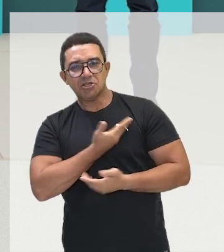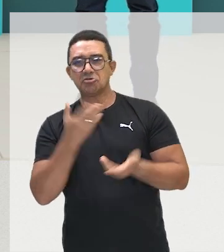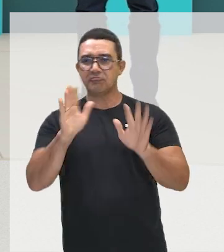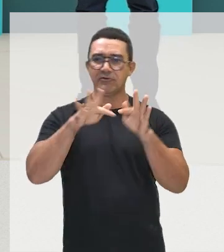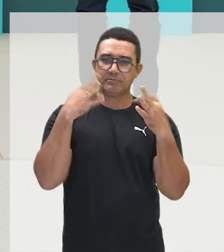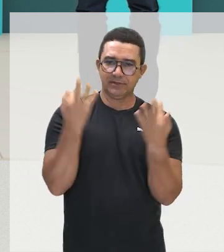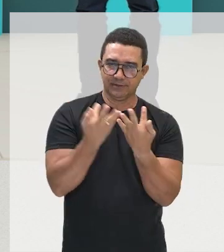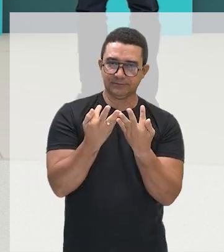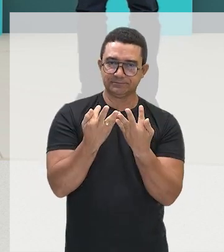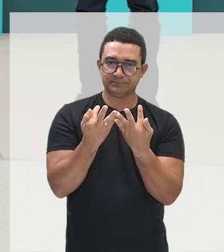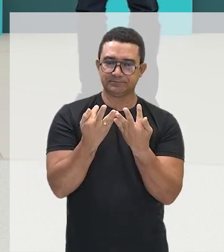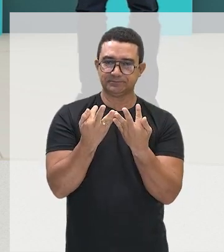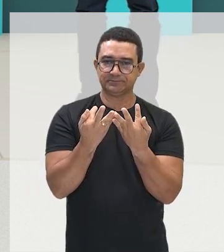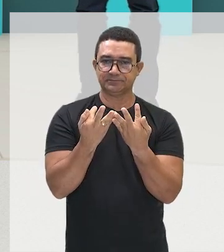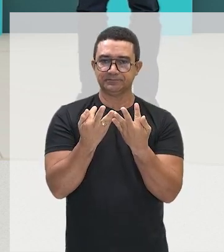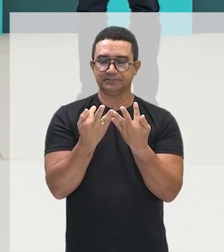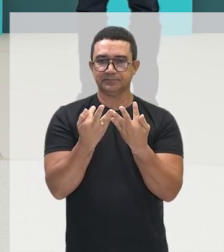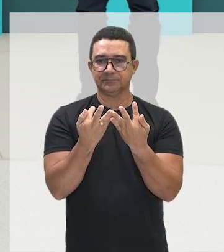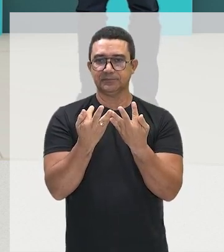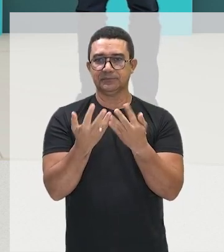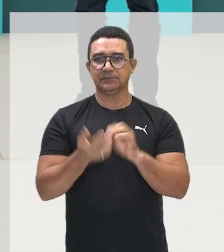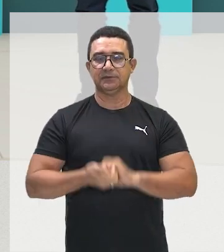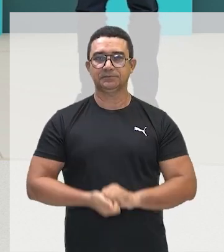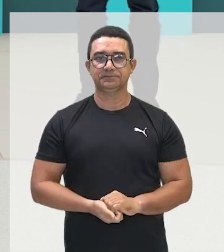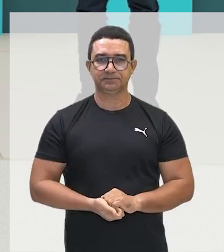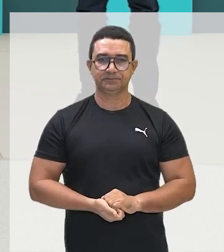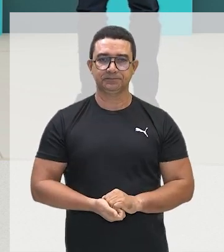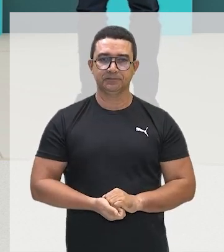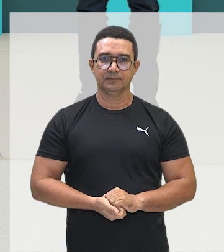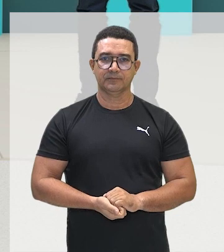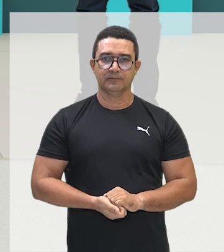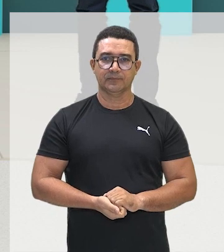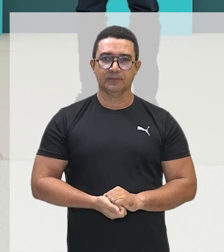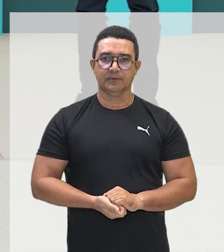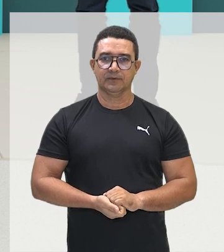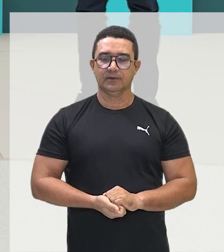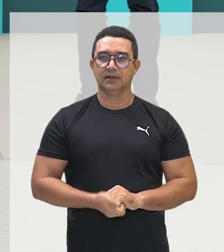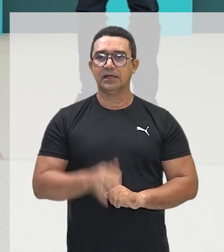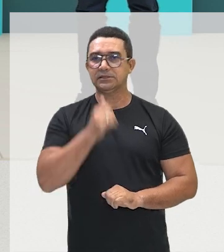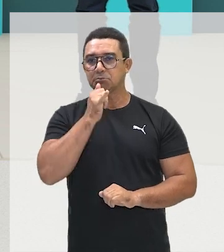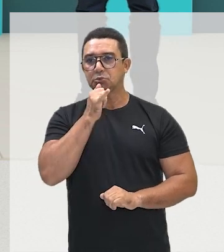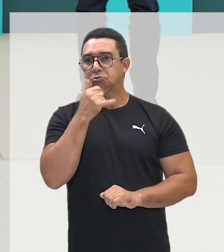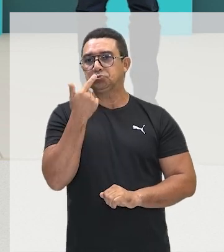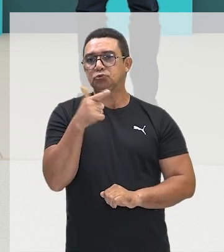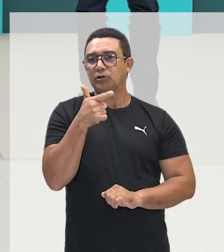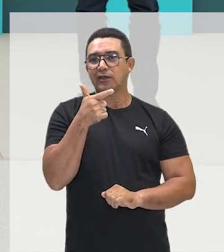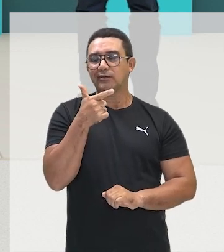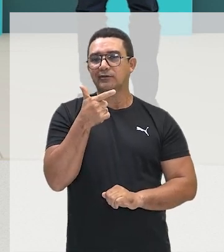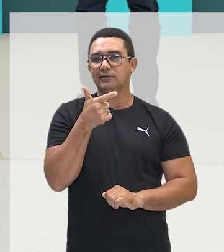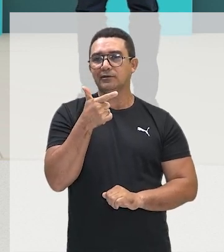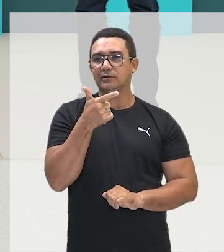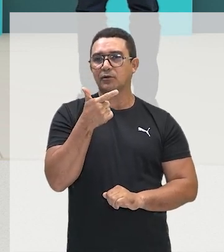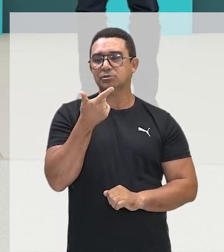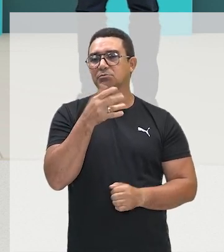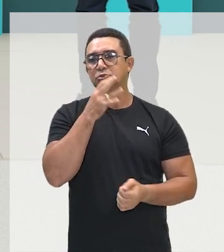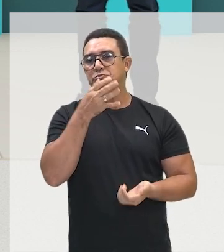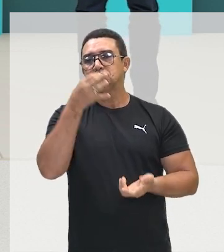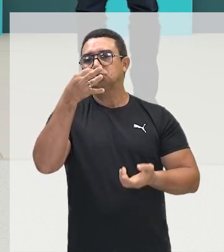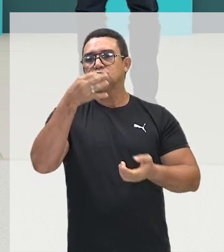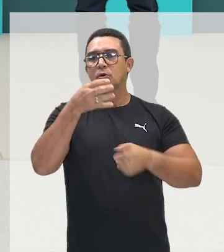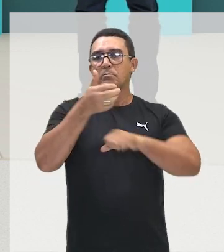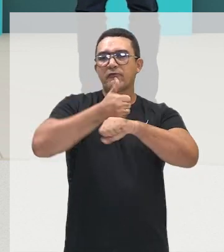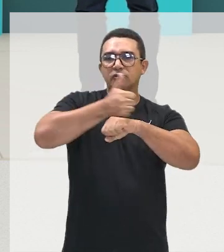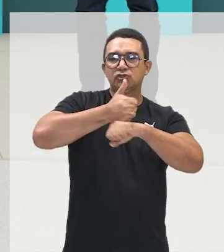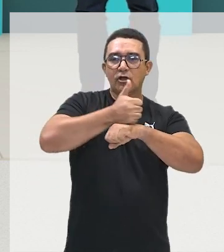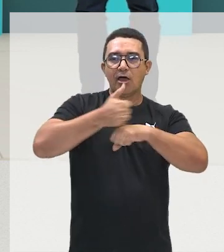com familiar. Não está presente aqui, não está contemplado aquela fala, por exemplo, com um juiz, por